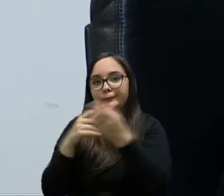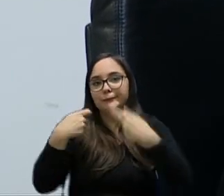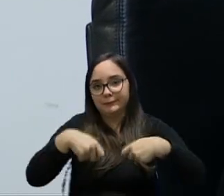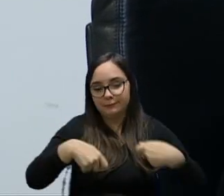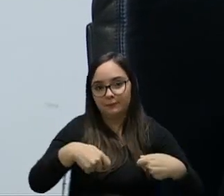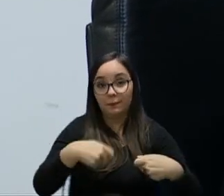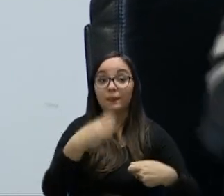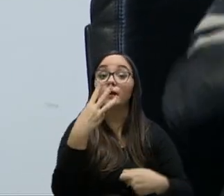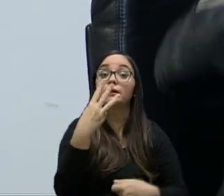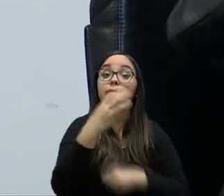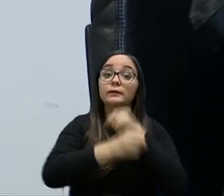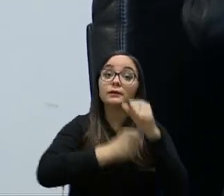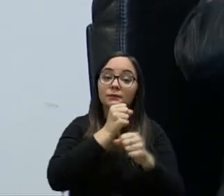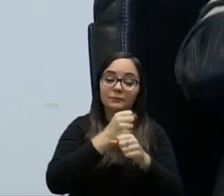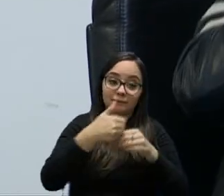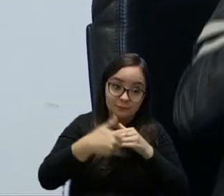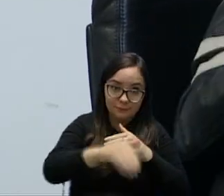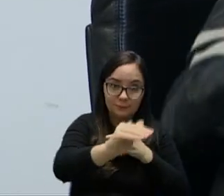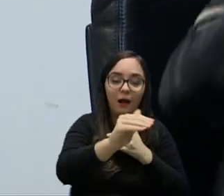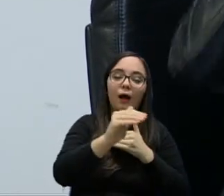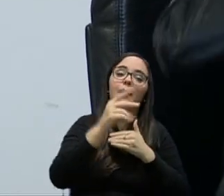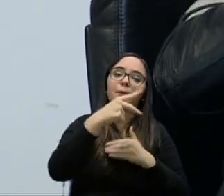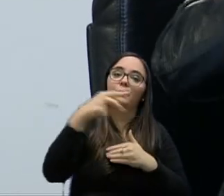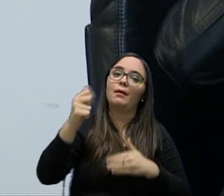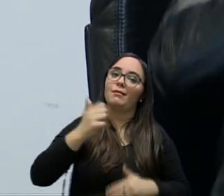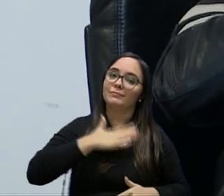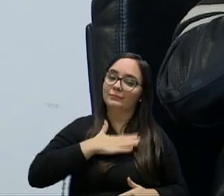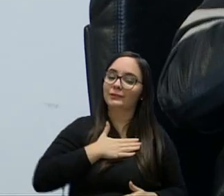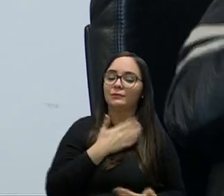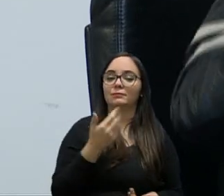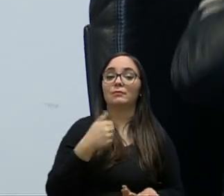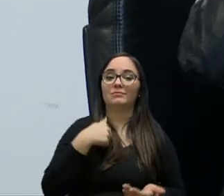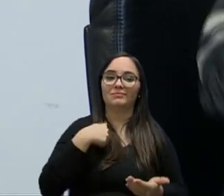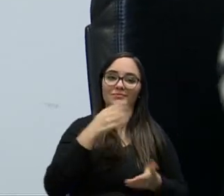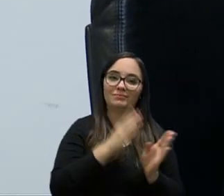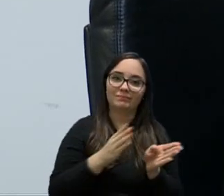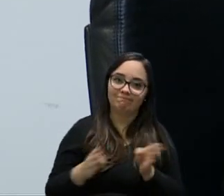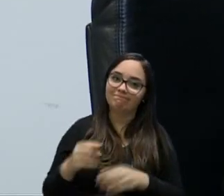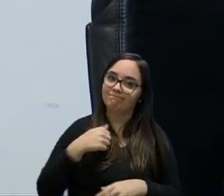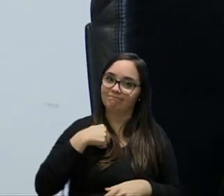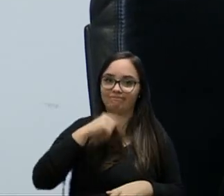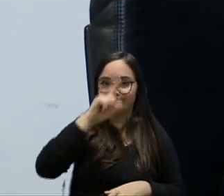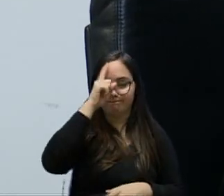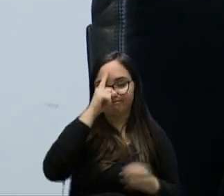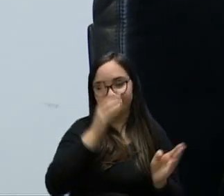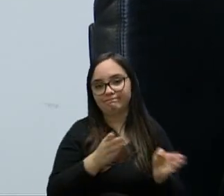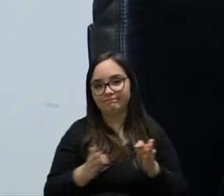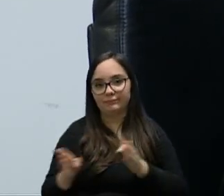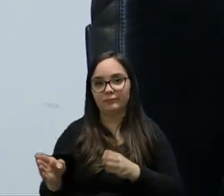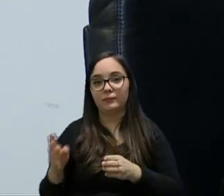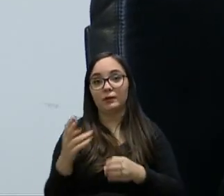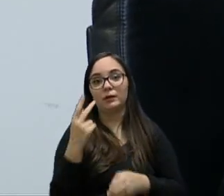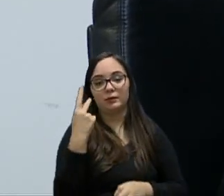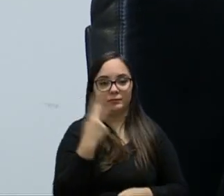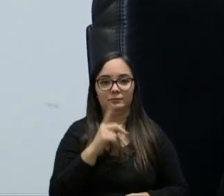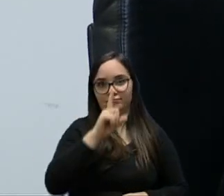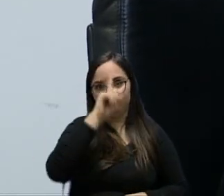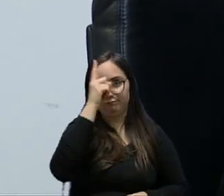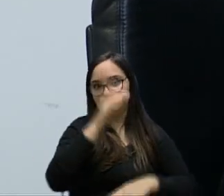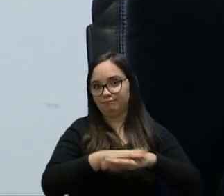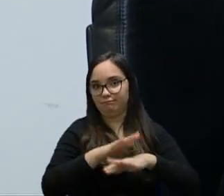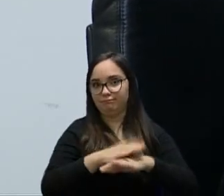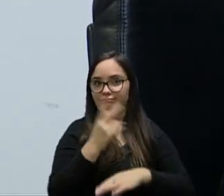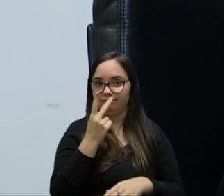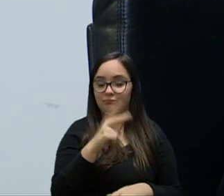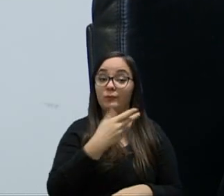próximos três anos que aí vai ser o ppa dele aquele planejamento que ele criou ele vai começar a criar para ele para o